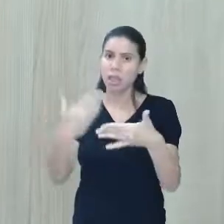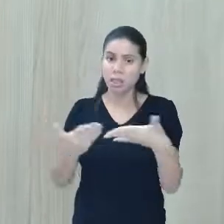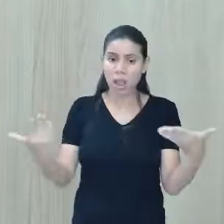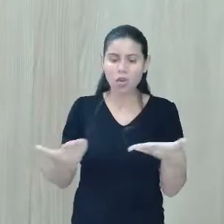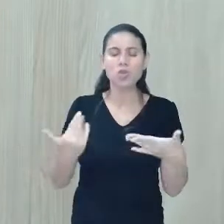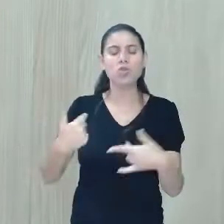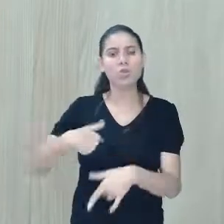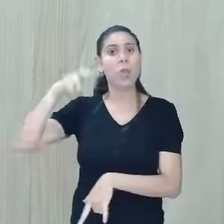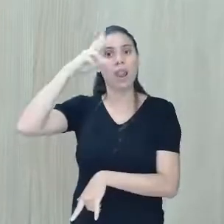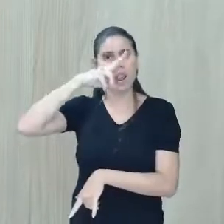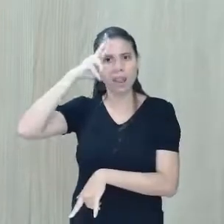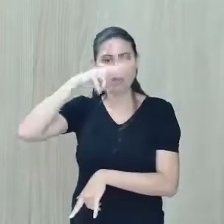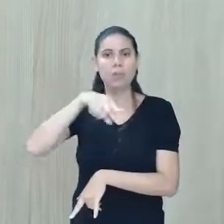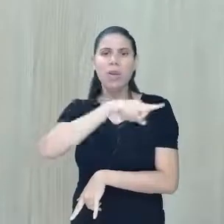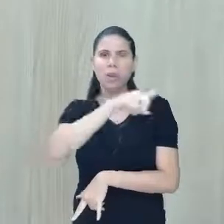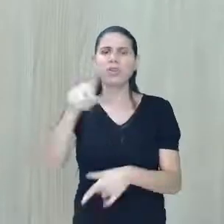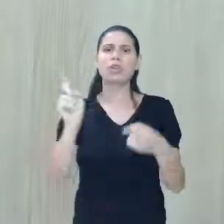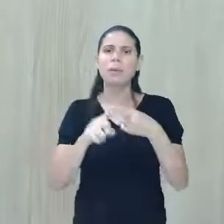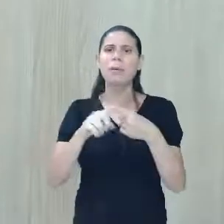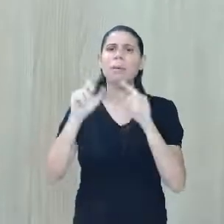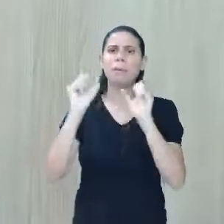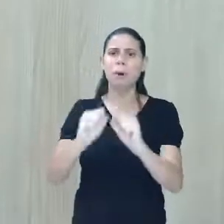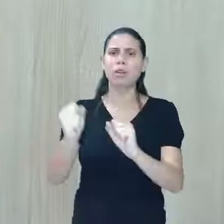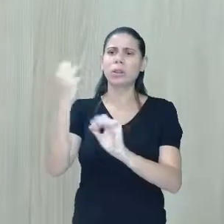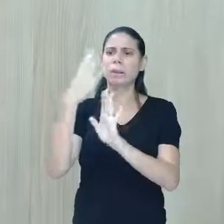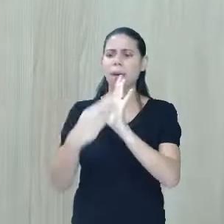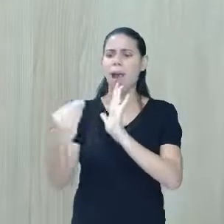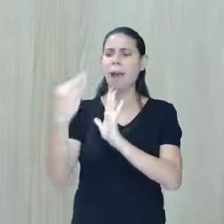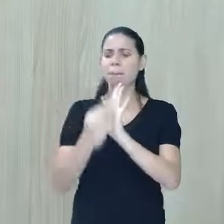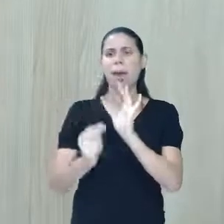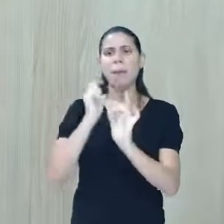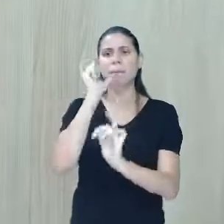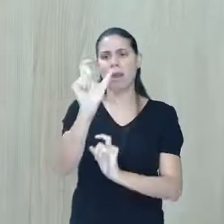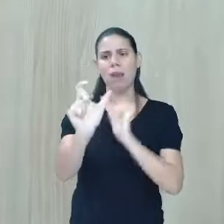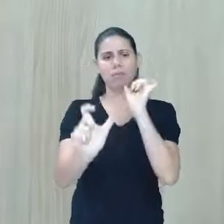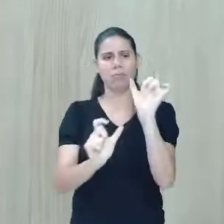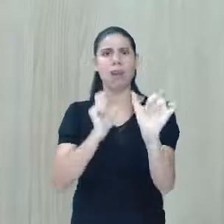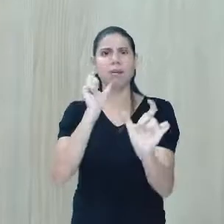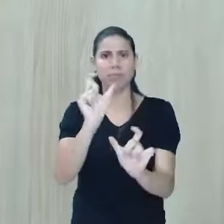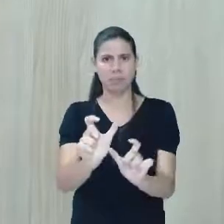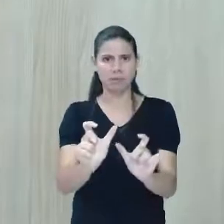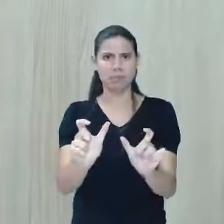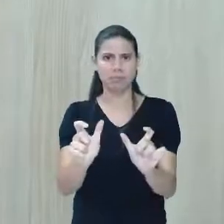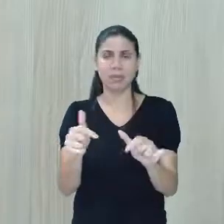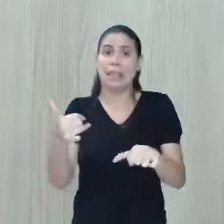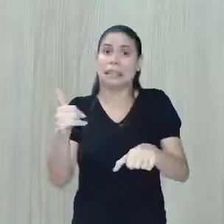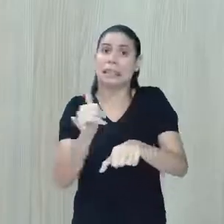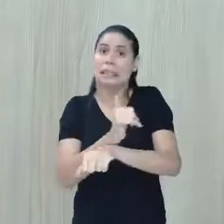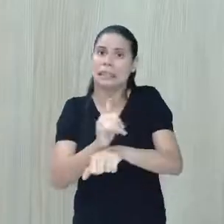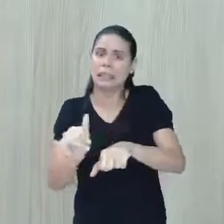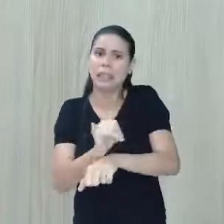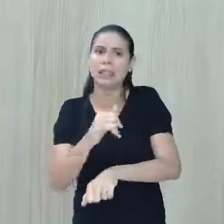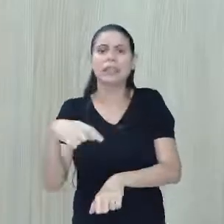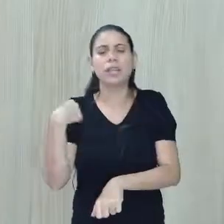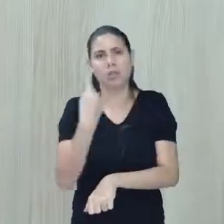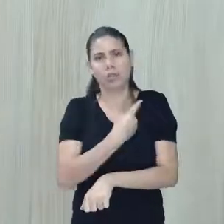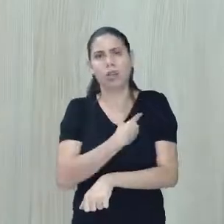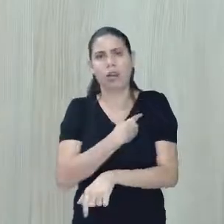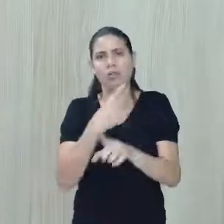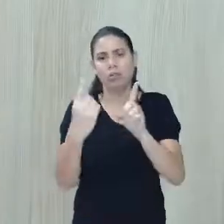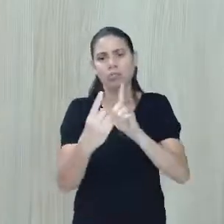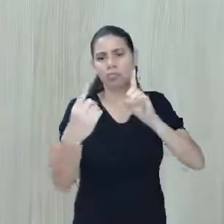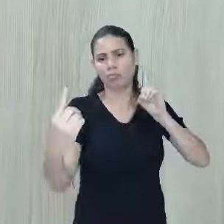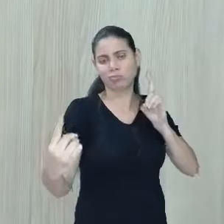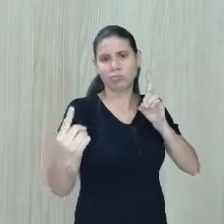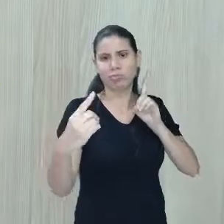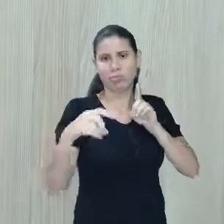você pode repetir as palavras que nós dissermos aqui, tá bom? É a nossa estratégia de ensino híbrido é essa,